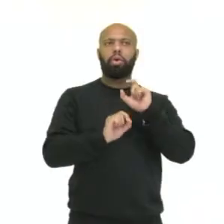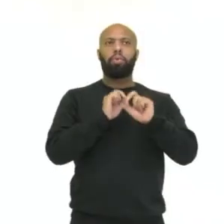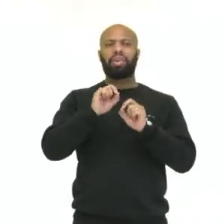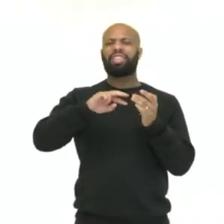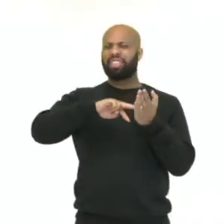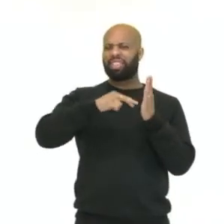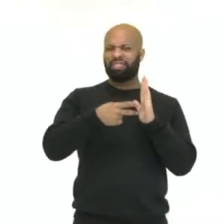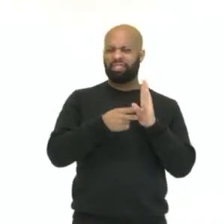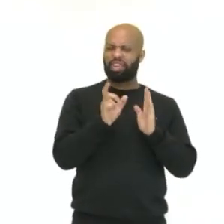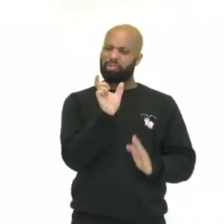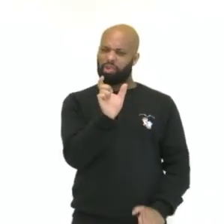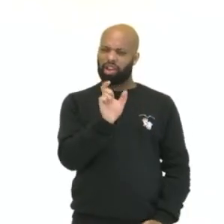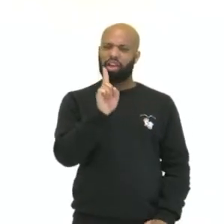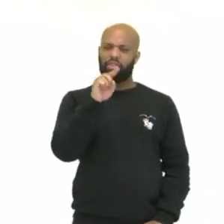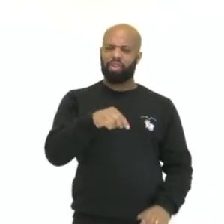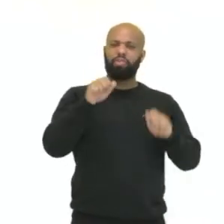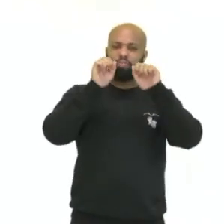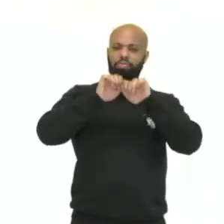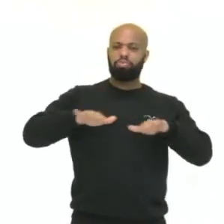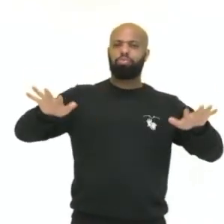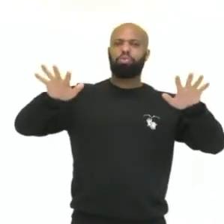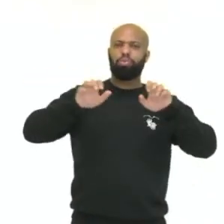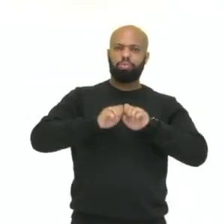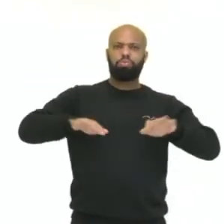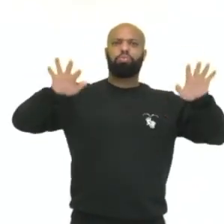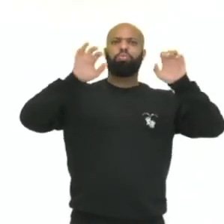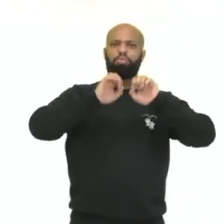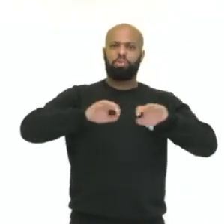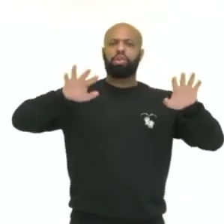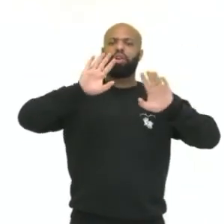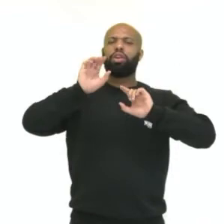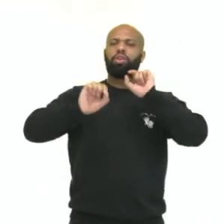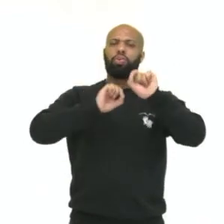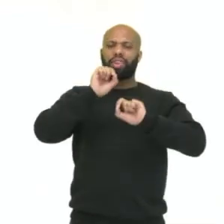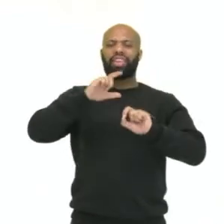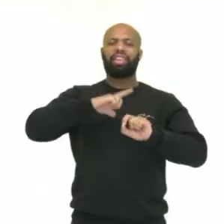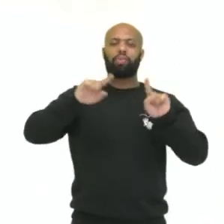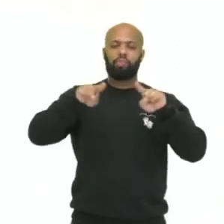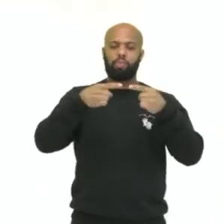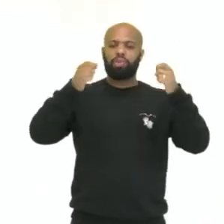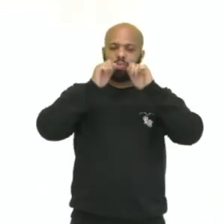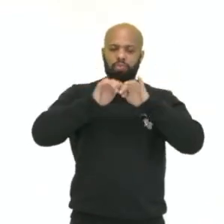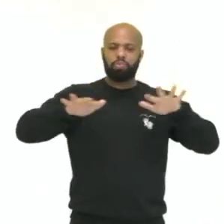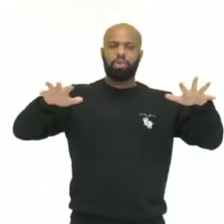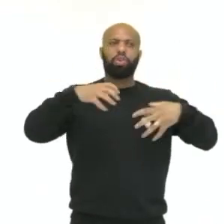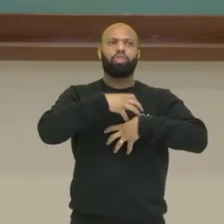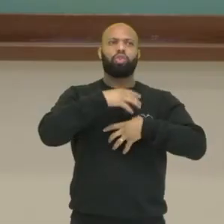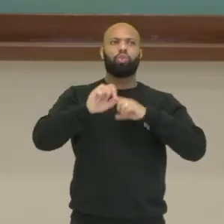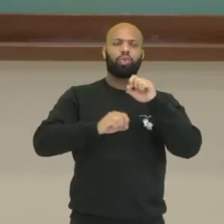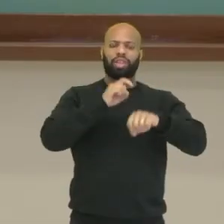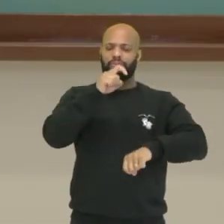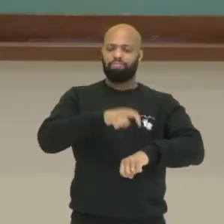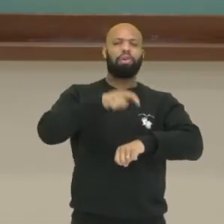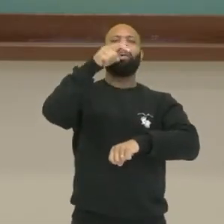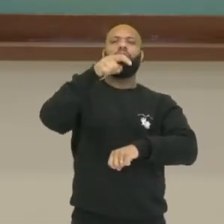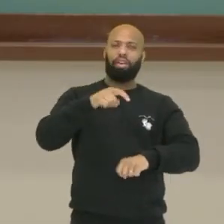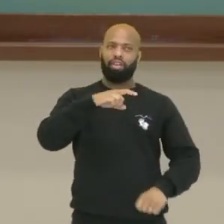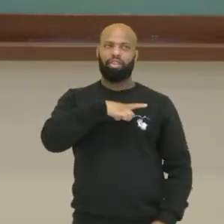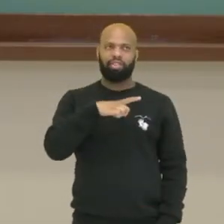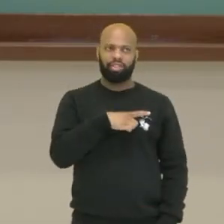significa transmissão, e com o streaming a execução e a transmissão da música são feitas de forma